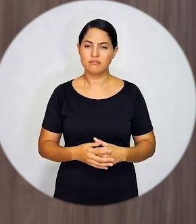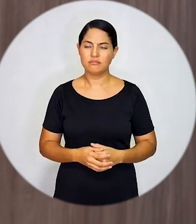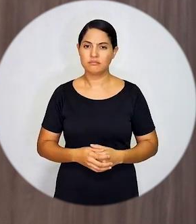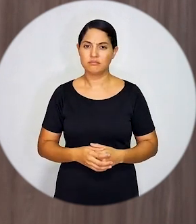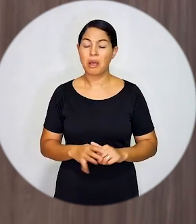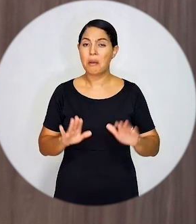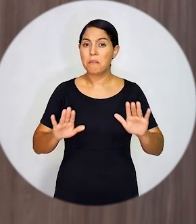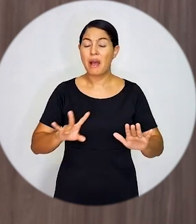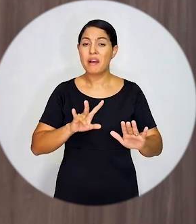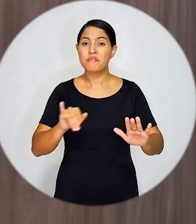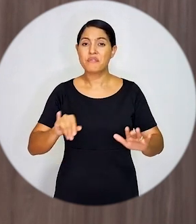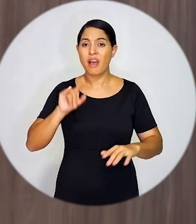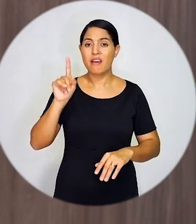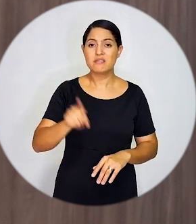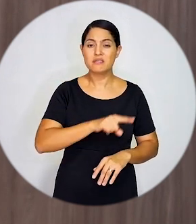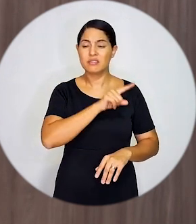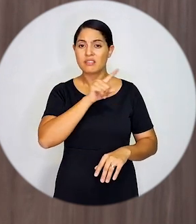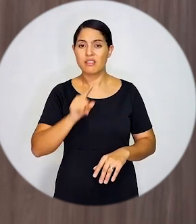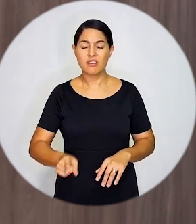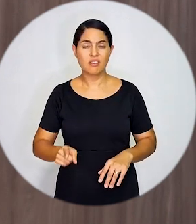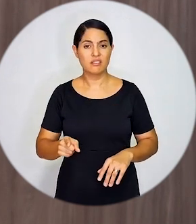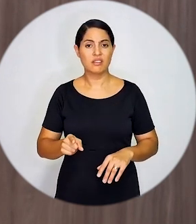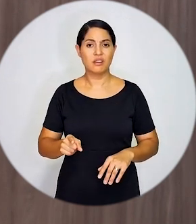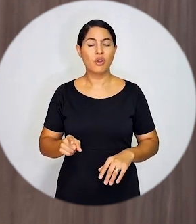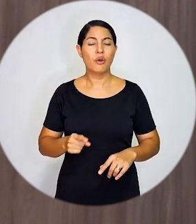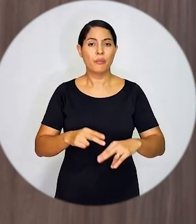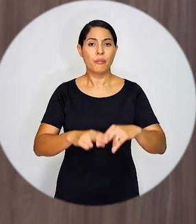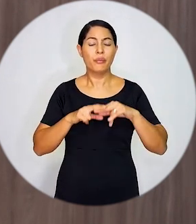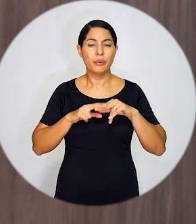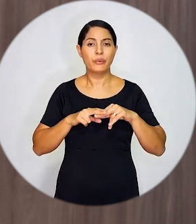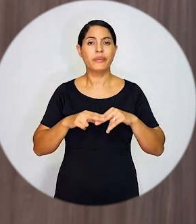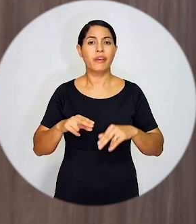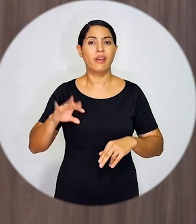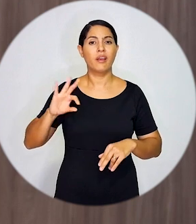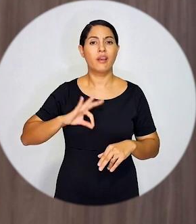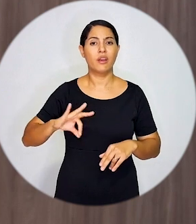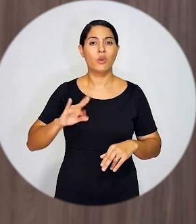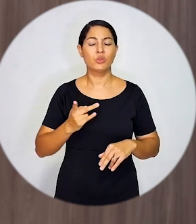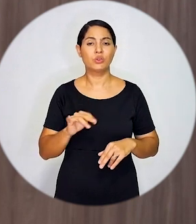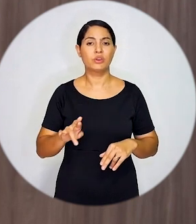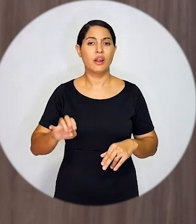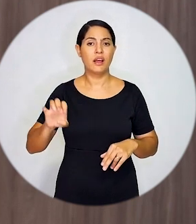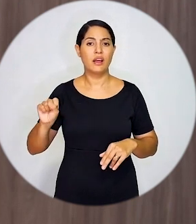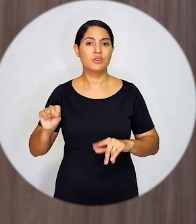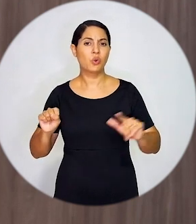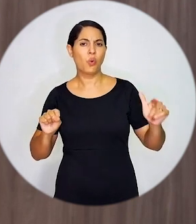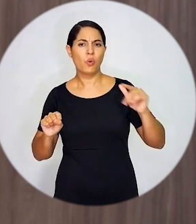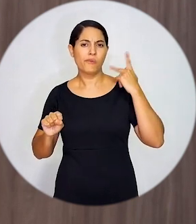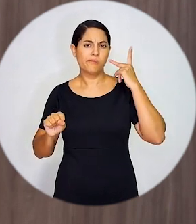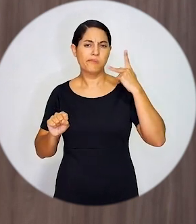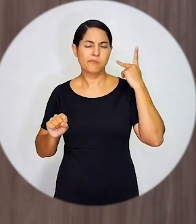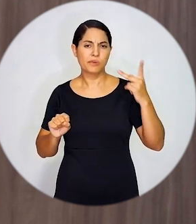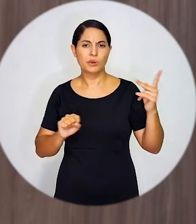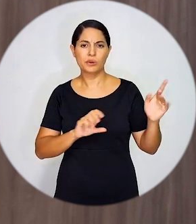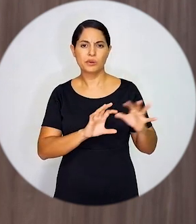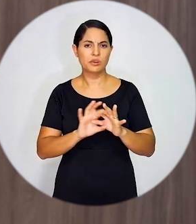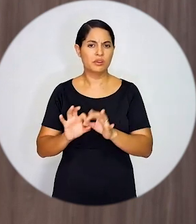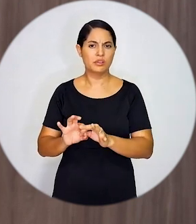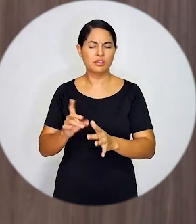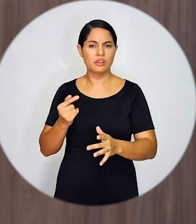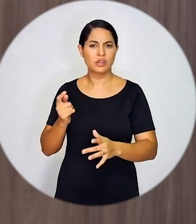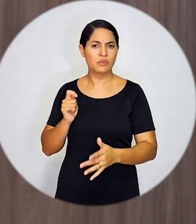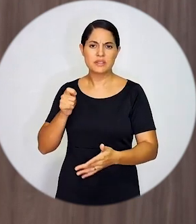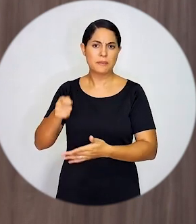pelo qual os honorários estão sendo destinados para outro tipo de política que